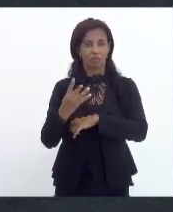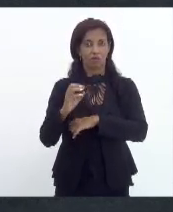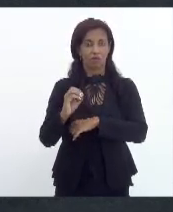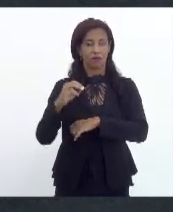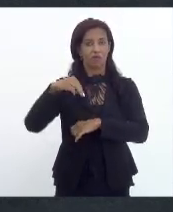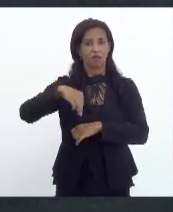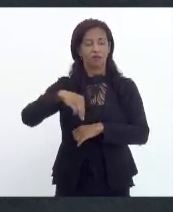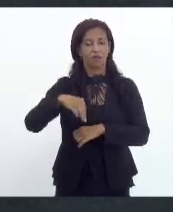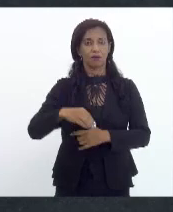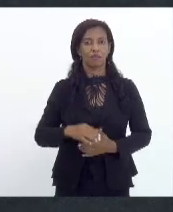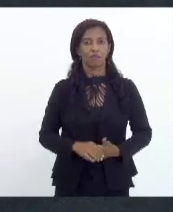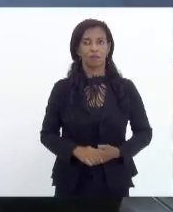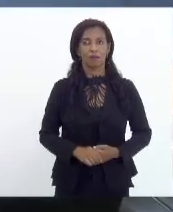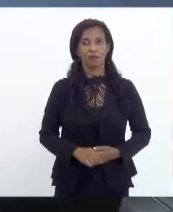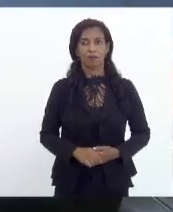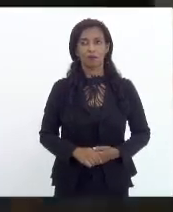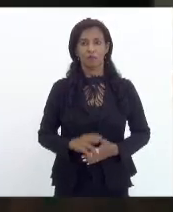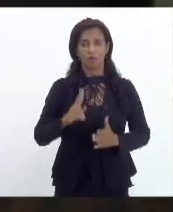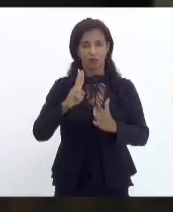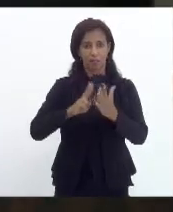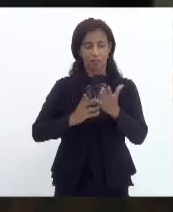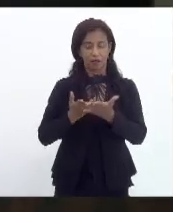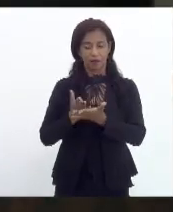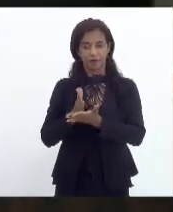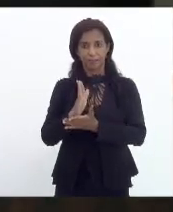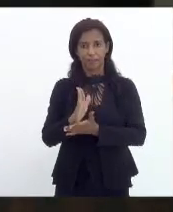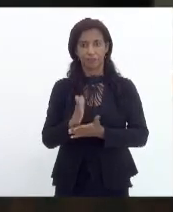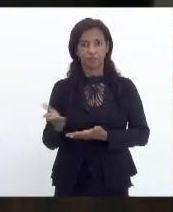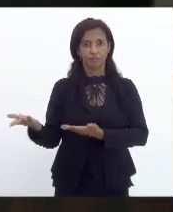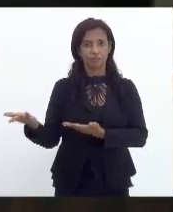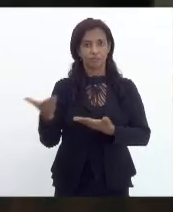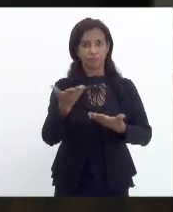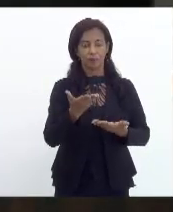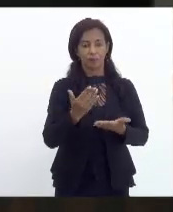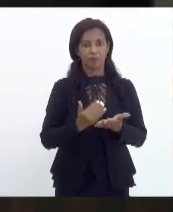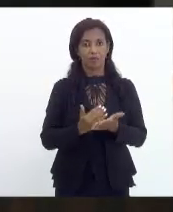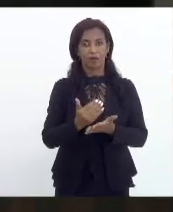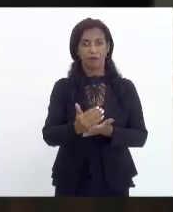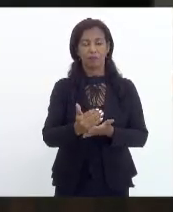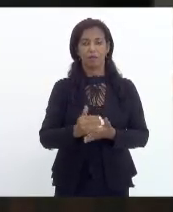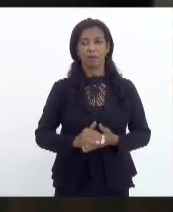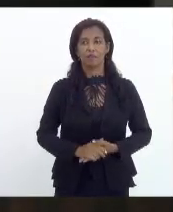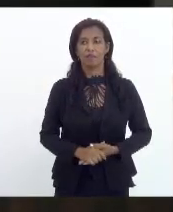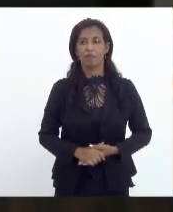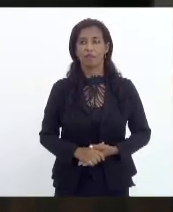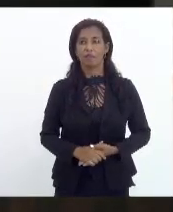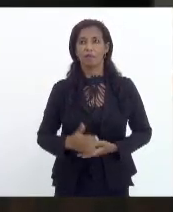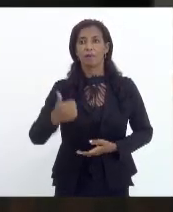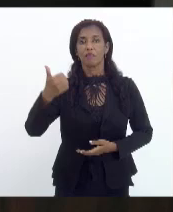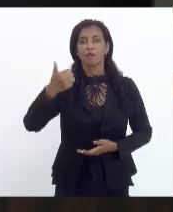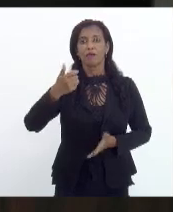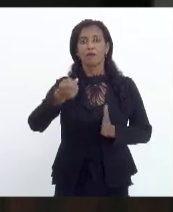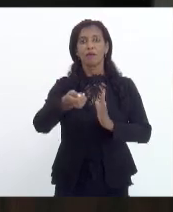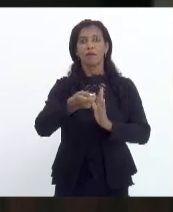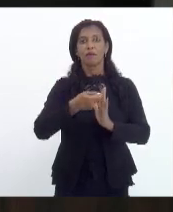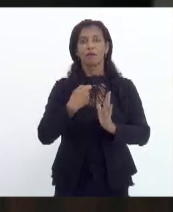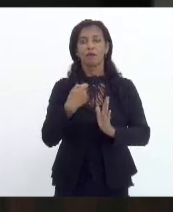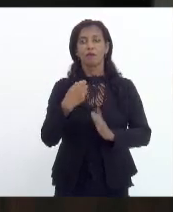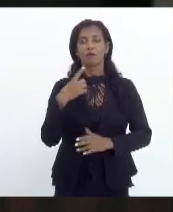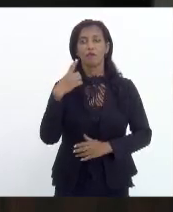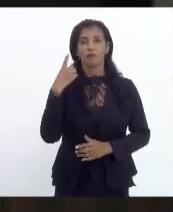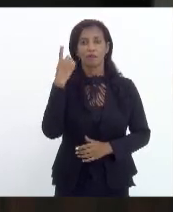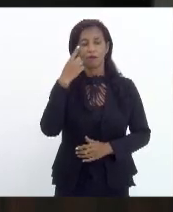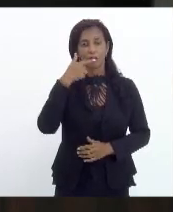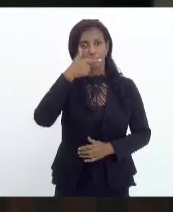16:40 lida e aprovada a ata passa seu expediente Inicial primeiro orador inscrito é o